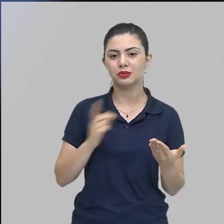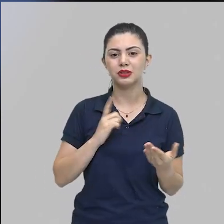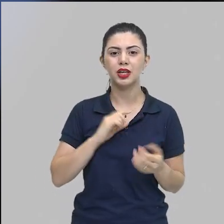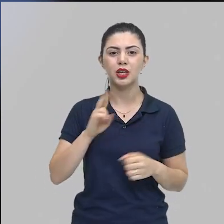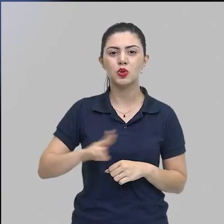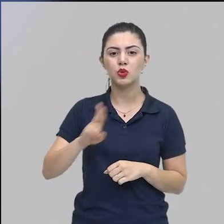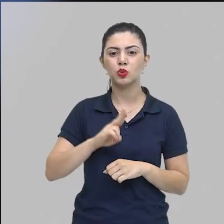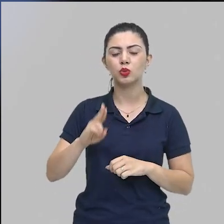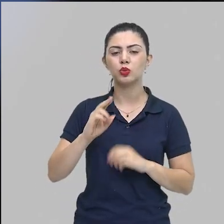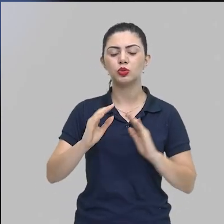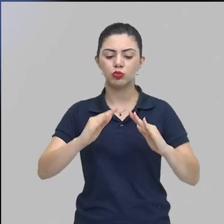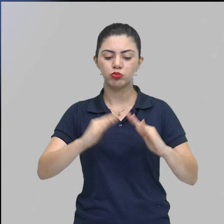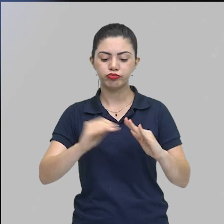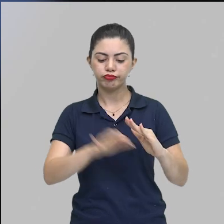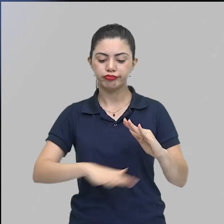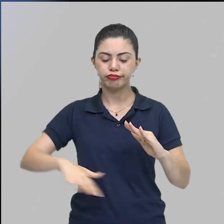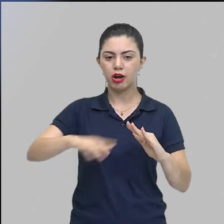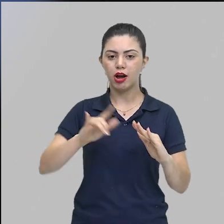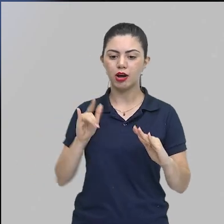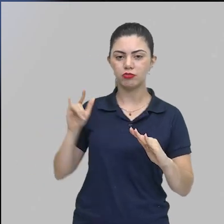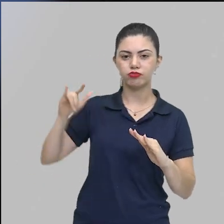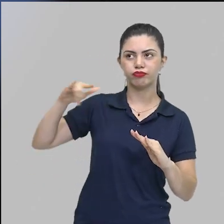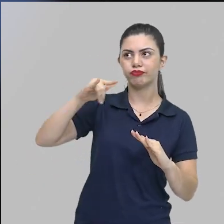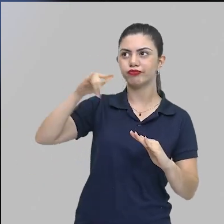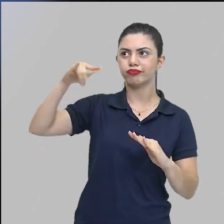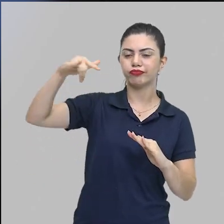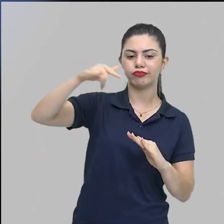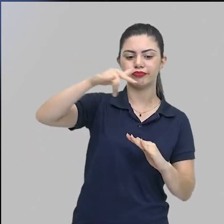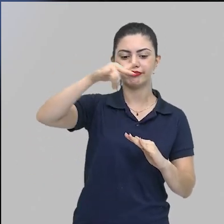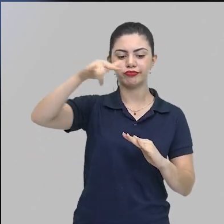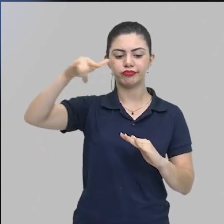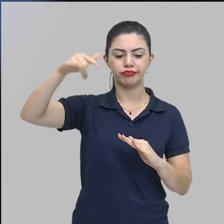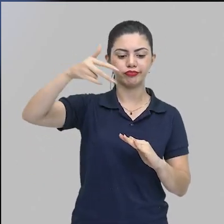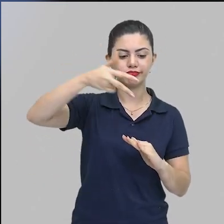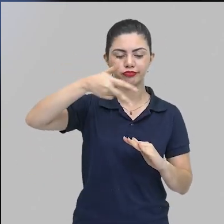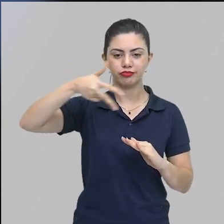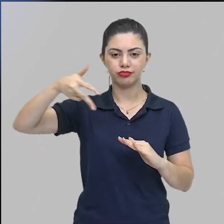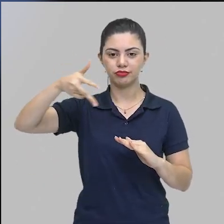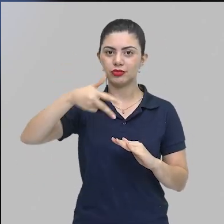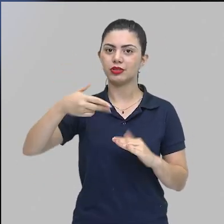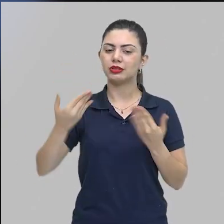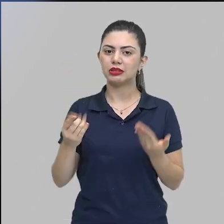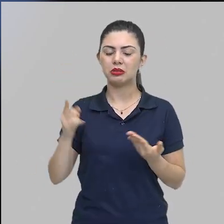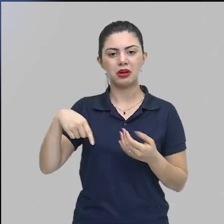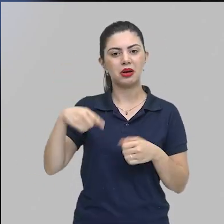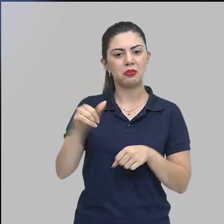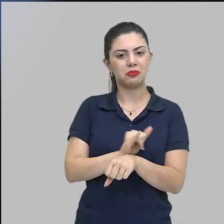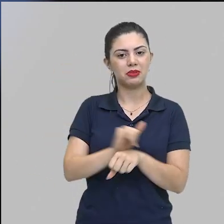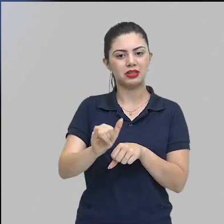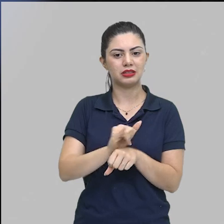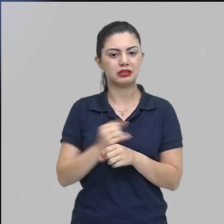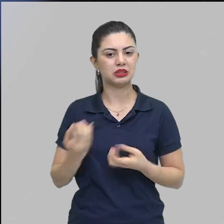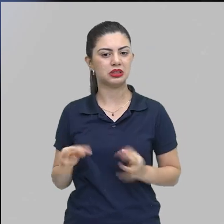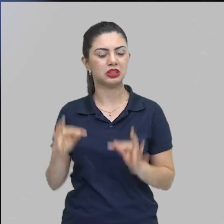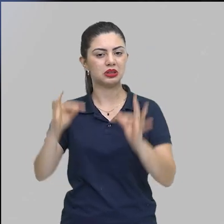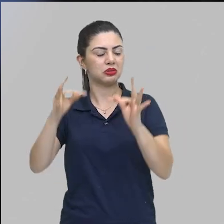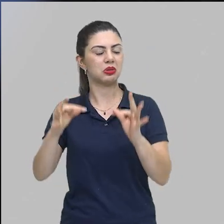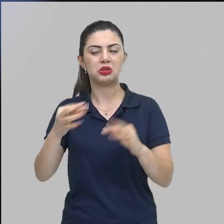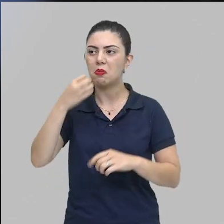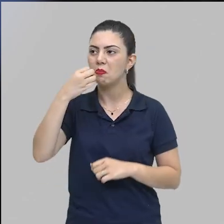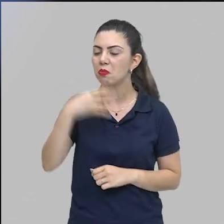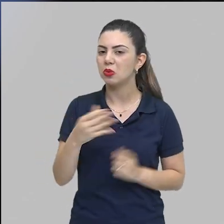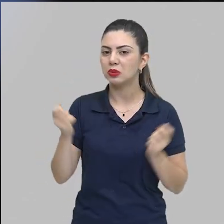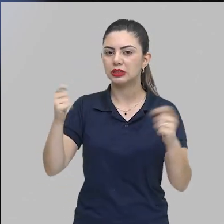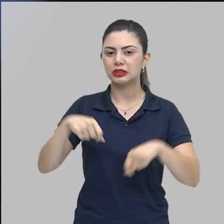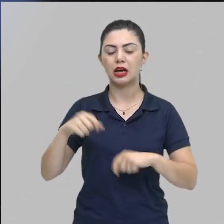drone, que não servem apenas para entretenimento, também auxiliam, né, uma ferramenta muito poderosa, né, na área de saúde, na